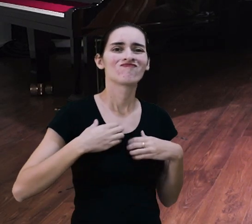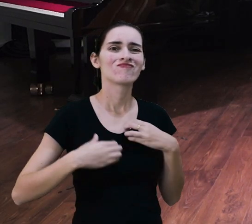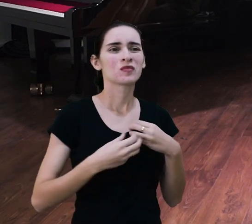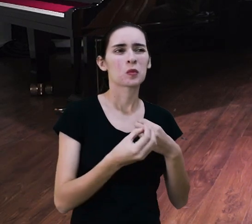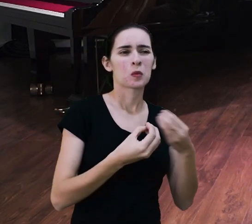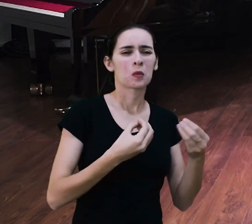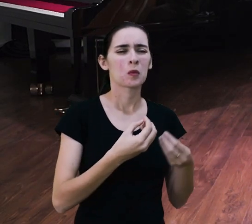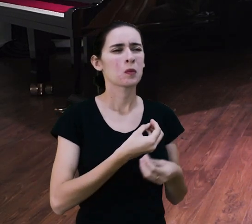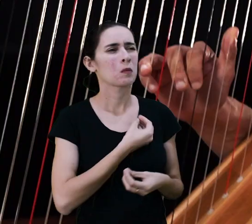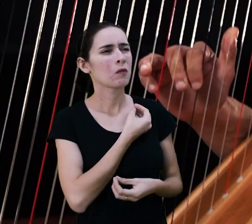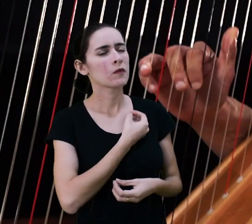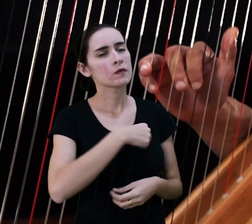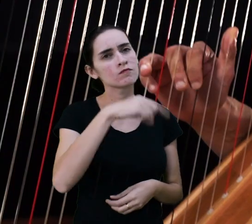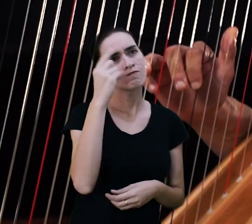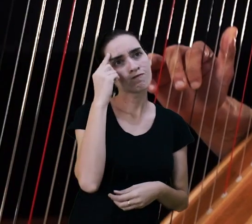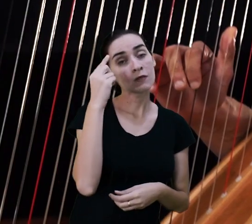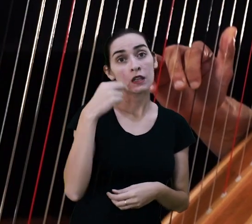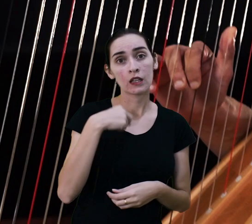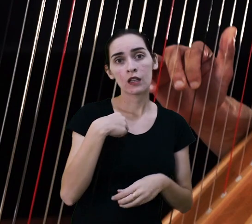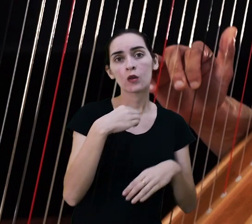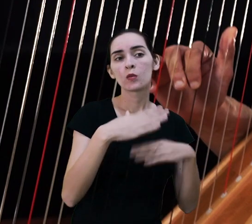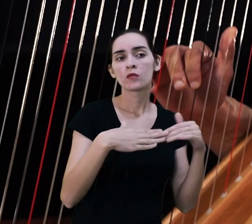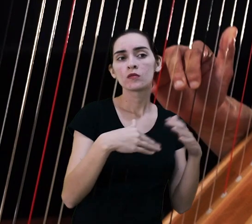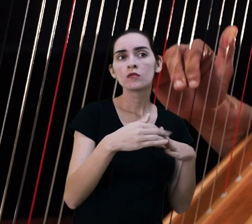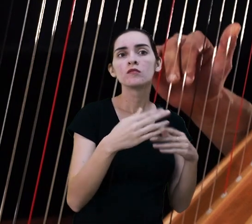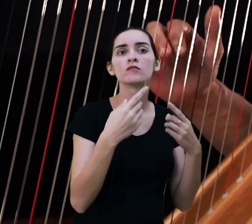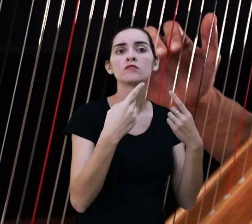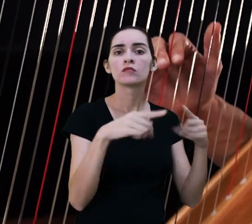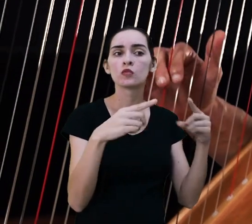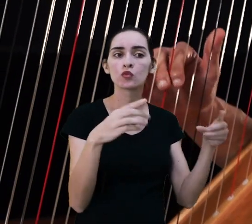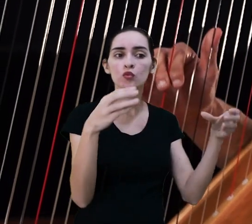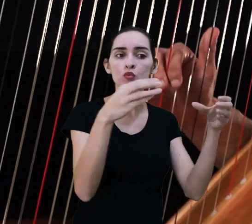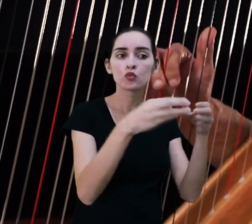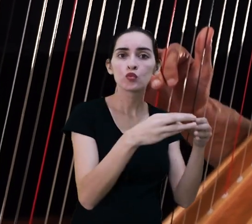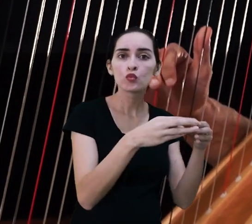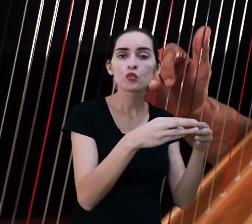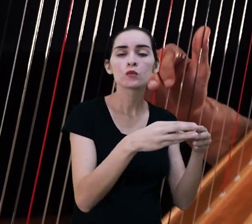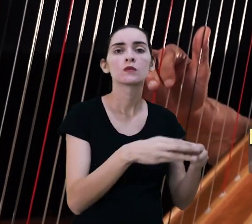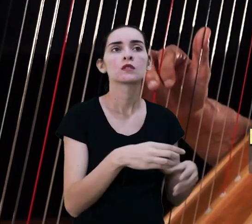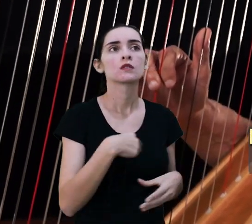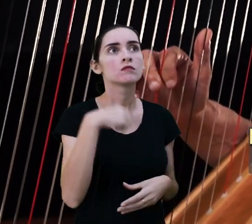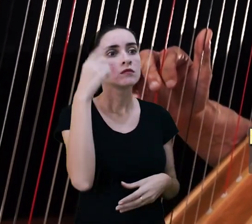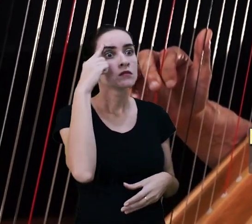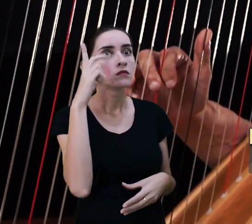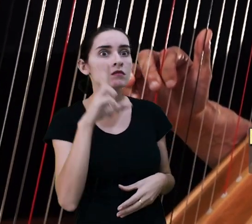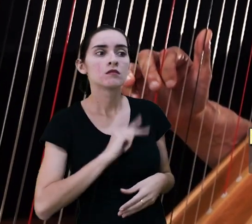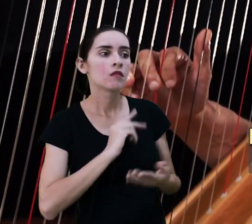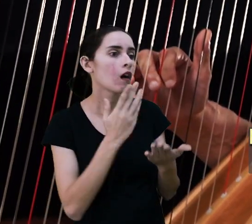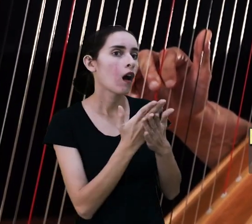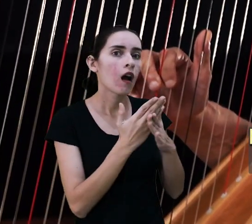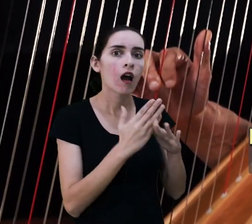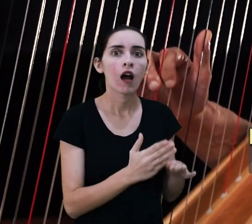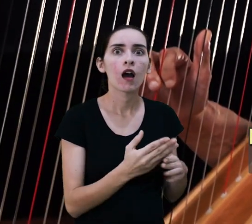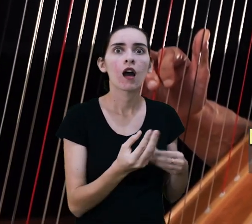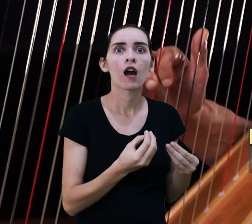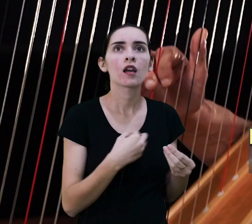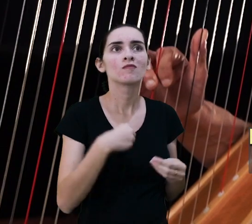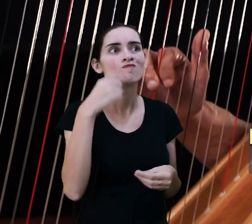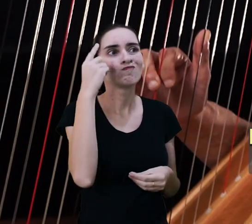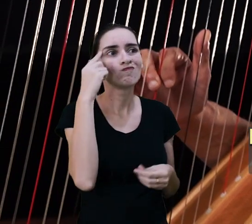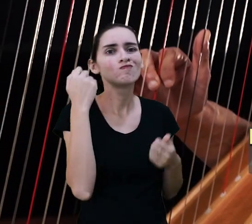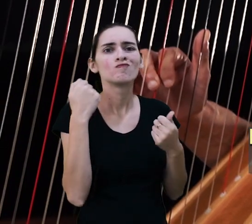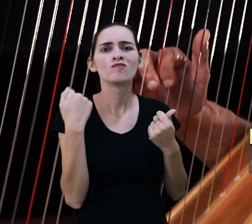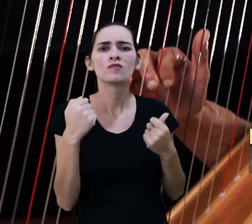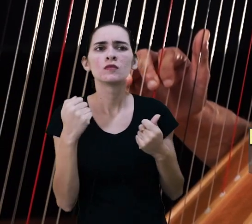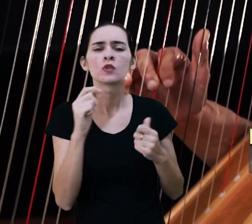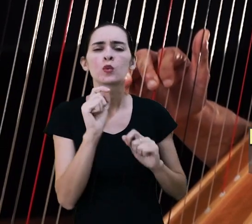situação. E como que eu era um instrumentista de orquestra, eu achava que as orquestras iam acabar. Então, nesse momento, eu pensei em descobrir um